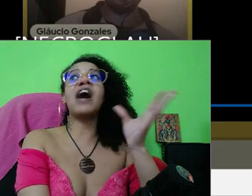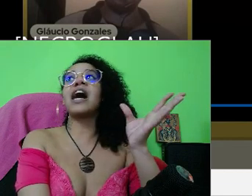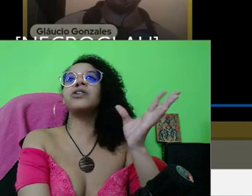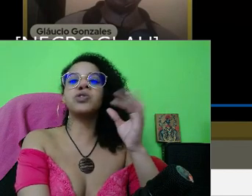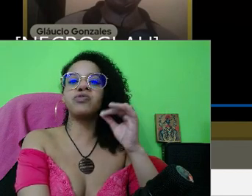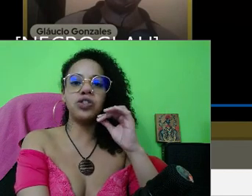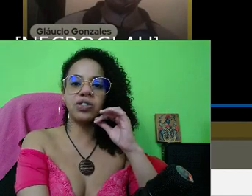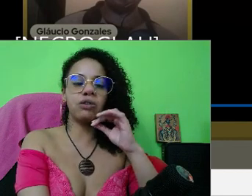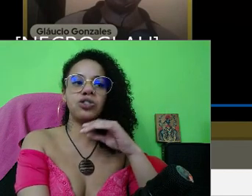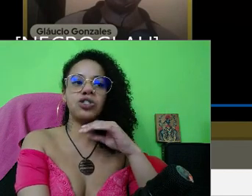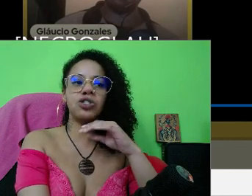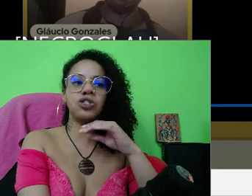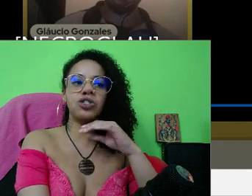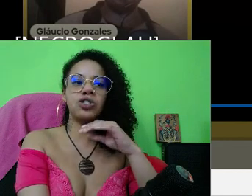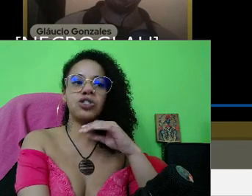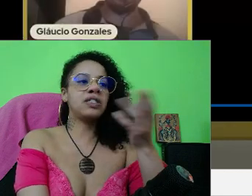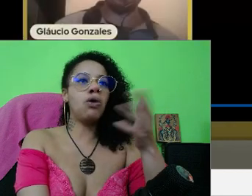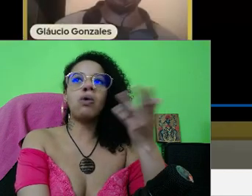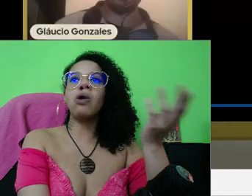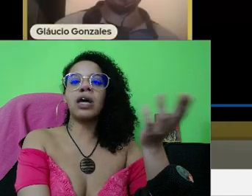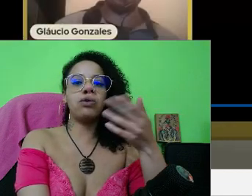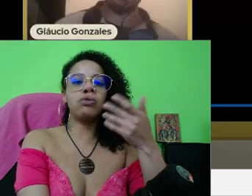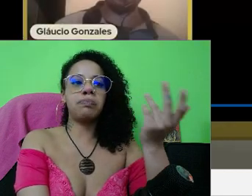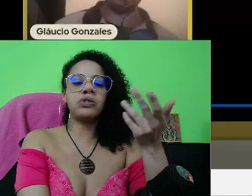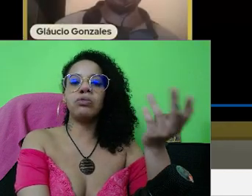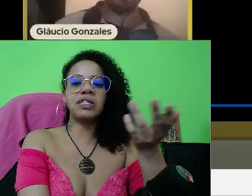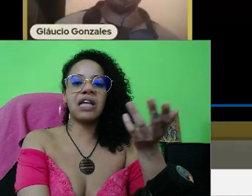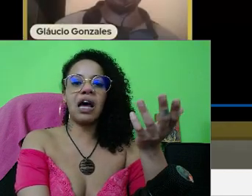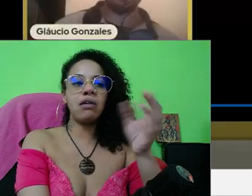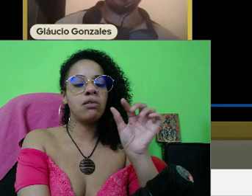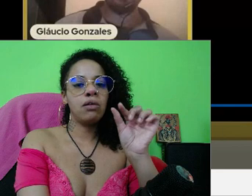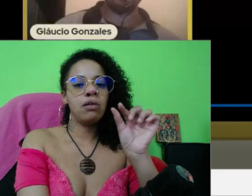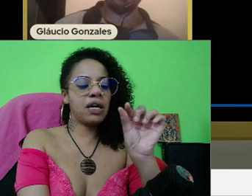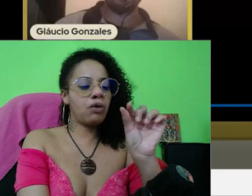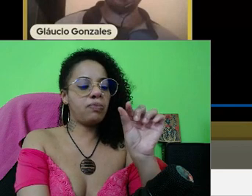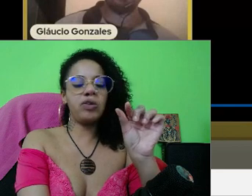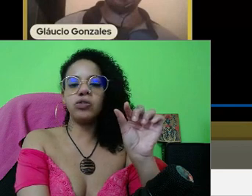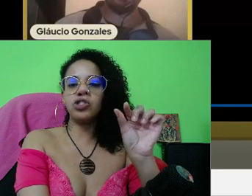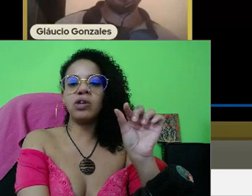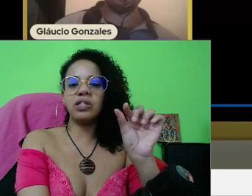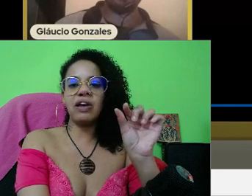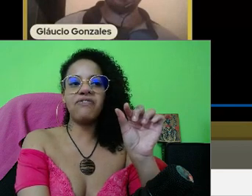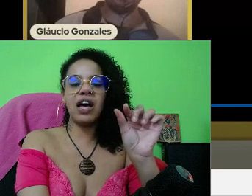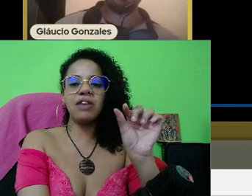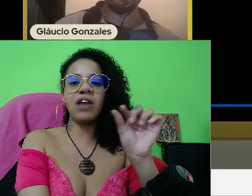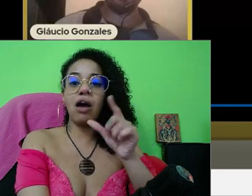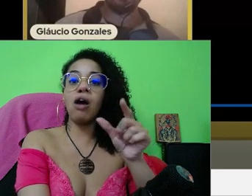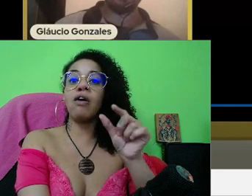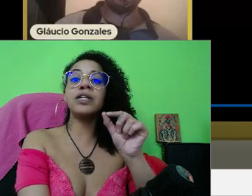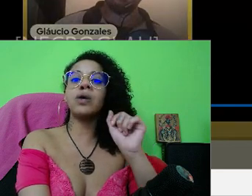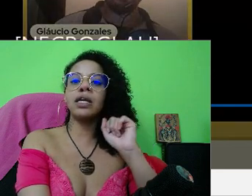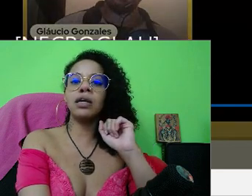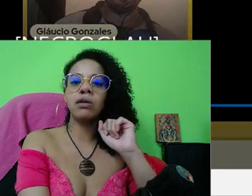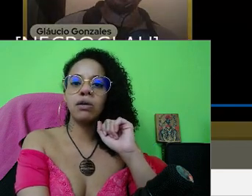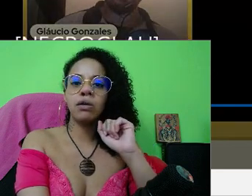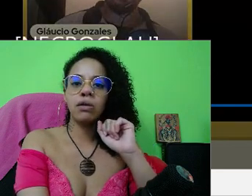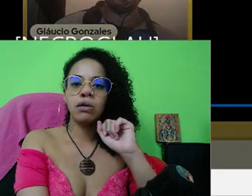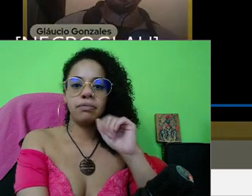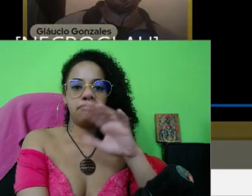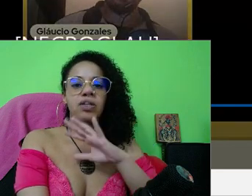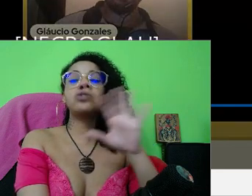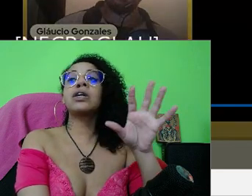vários vídeos onde você ou qualquer outra pessoa está pegar um minutinho ali da fala e falar é isso